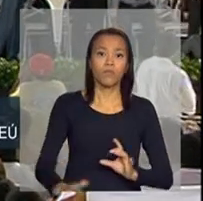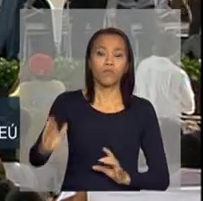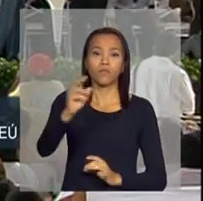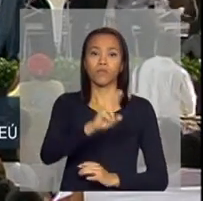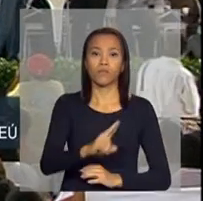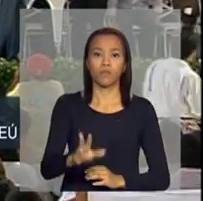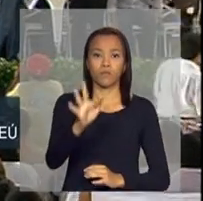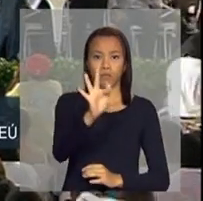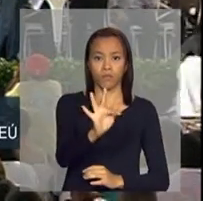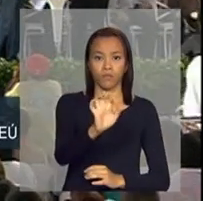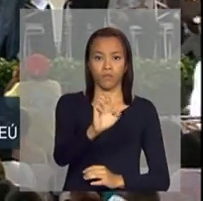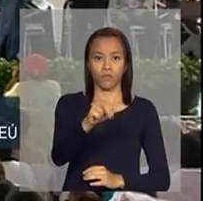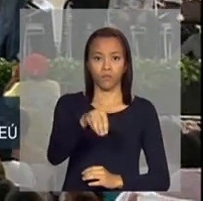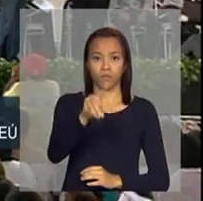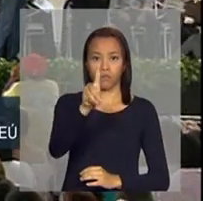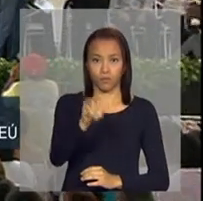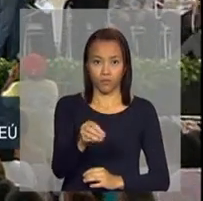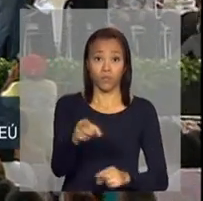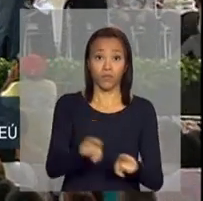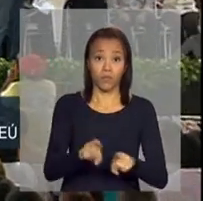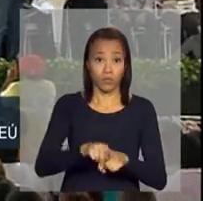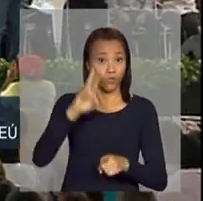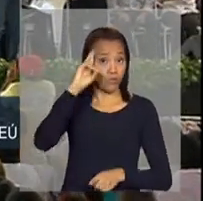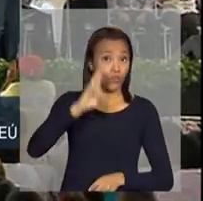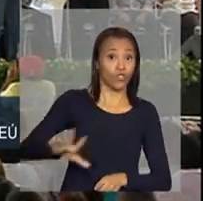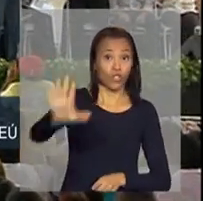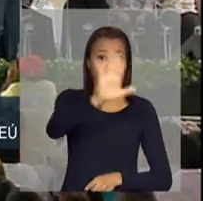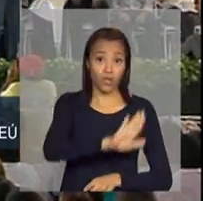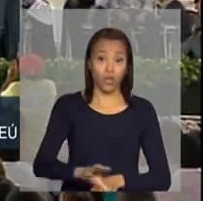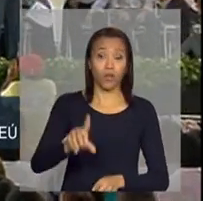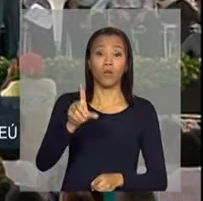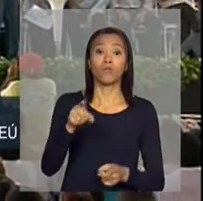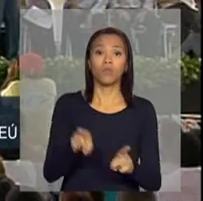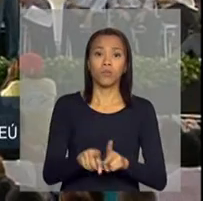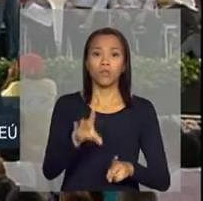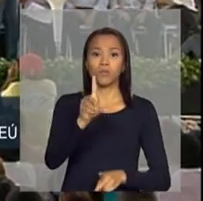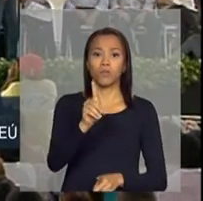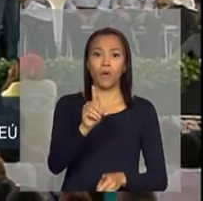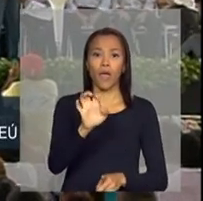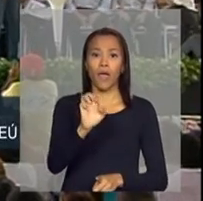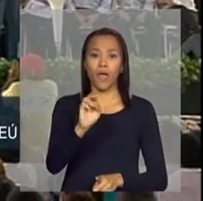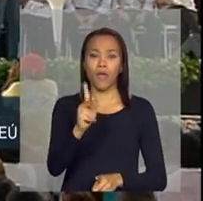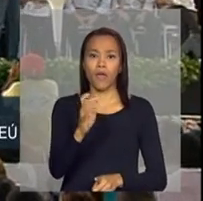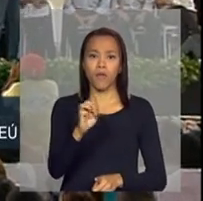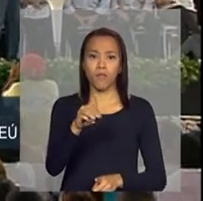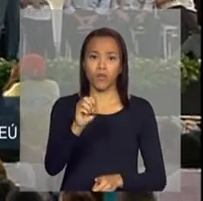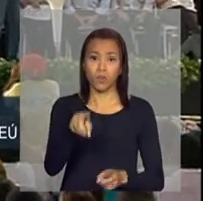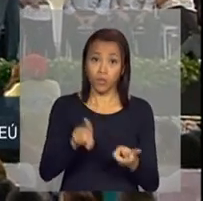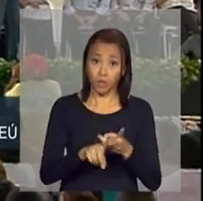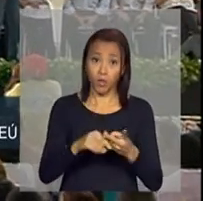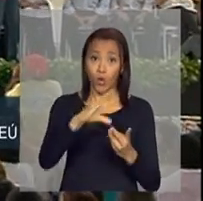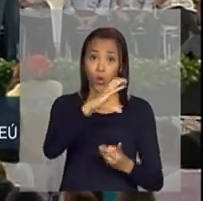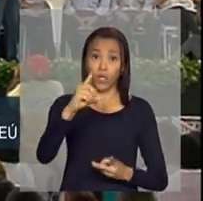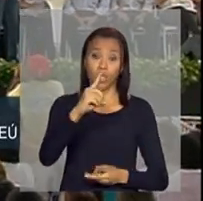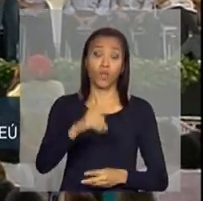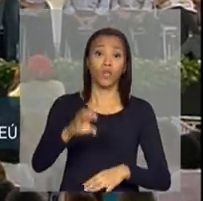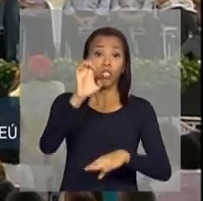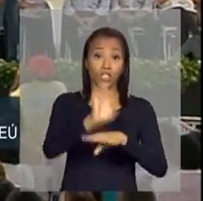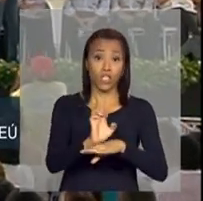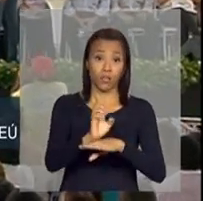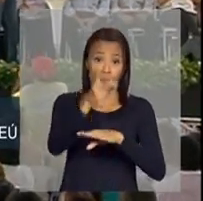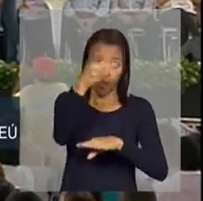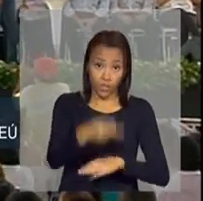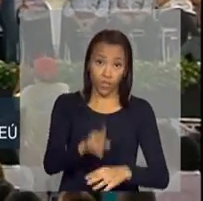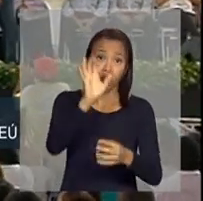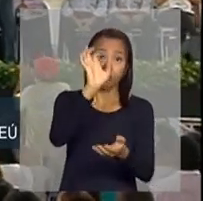Fernando Bezerra Coelho, o diretor-geral do DENOX, Emerson Fernandes, e a coordenadora estadual do DENOX em